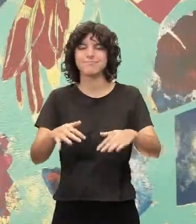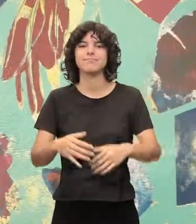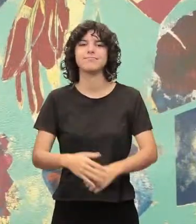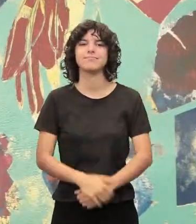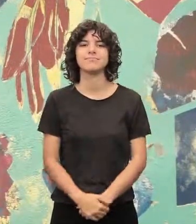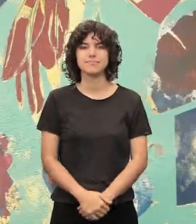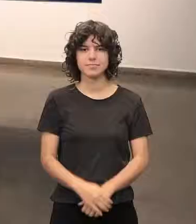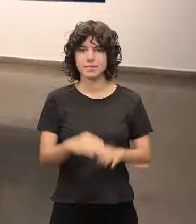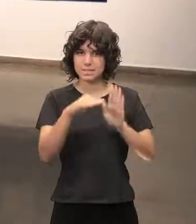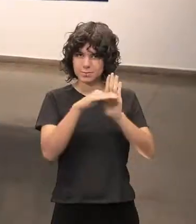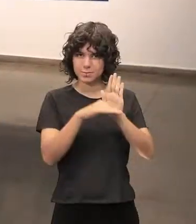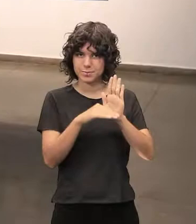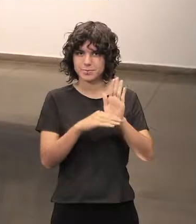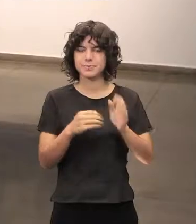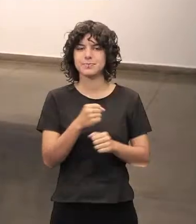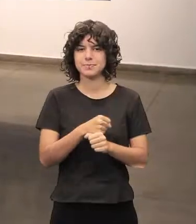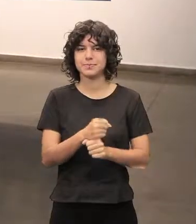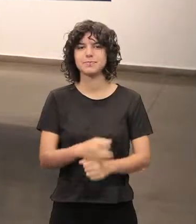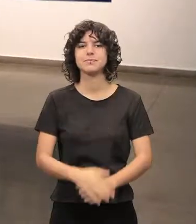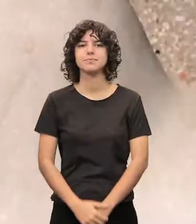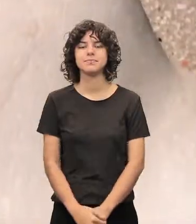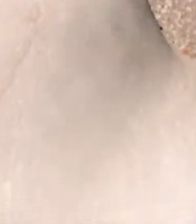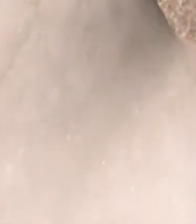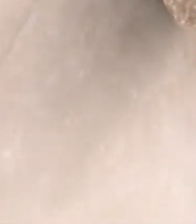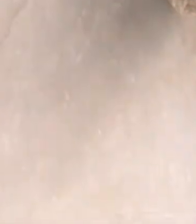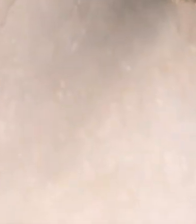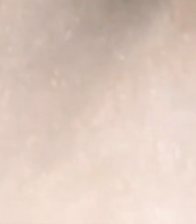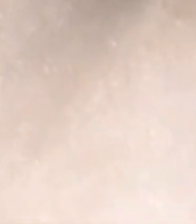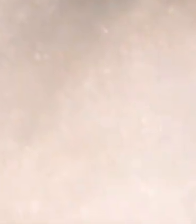essa programação do ano.